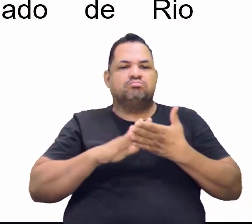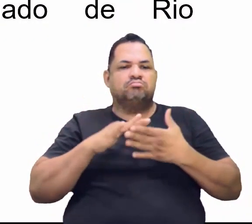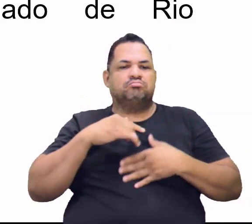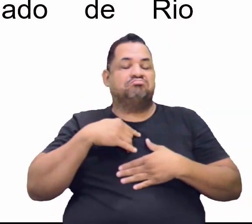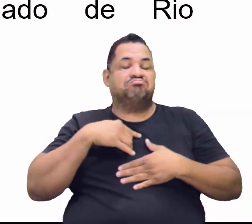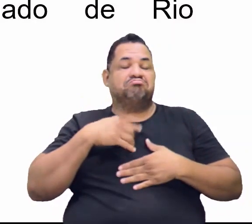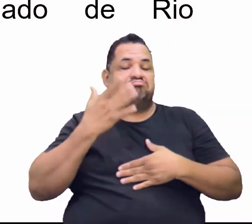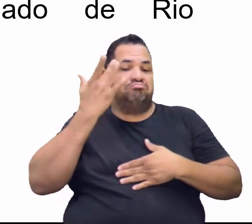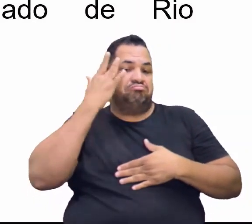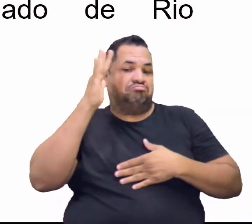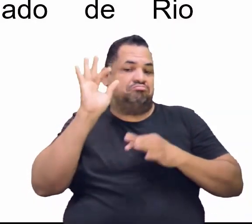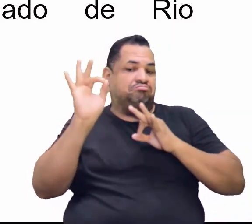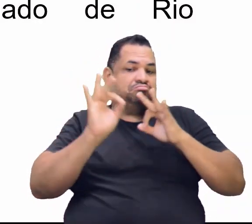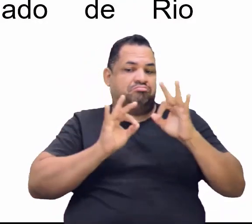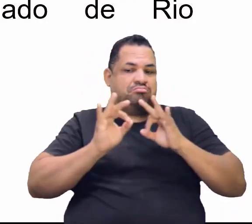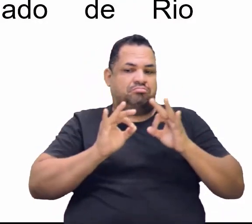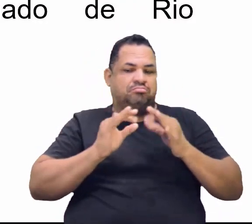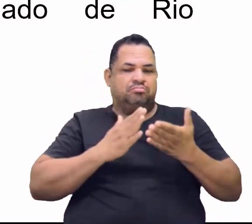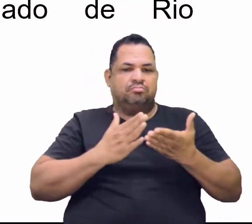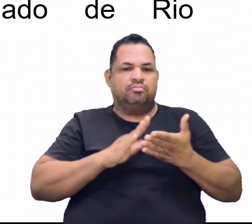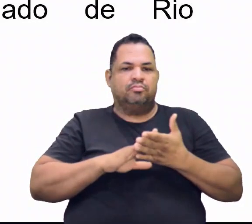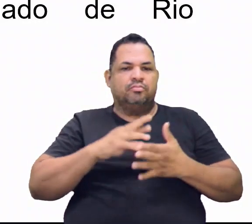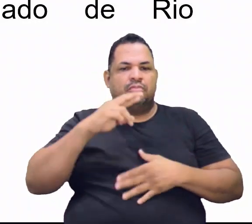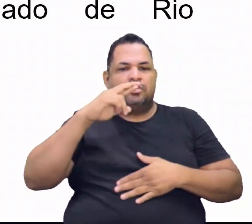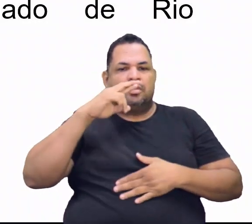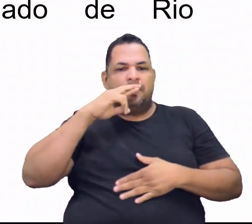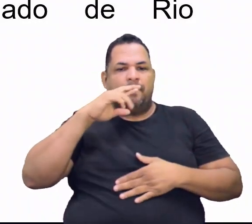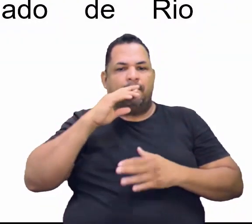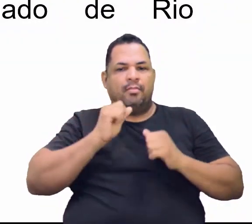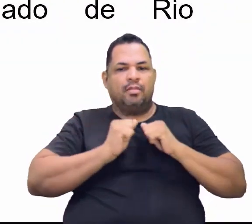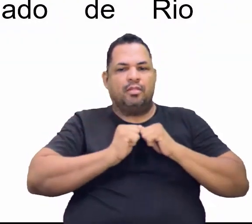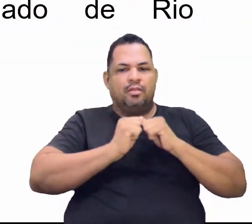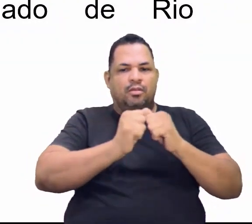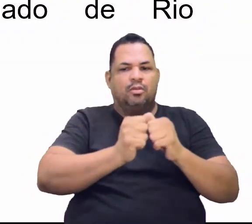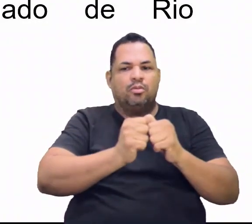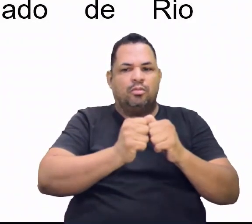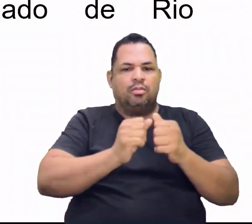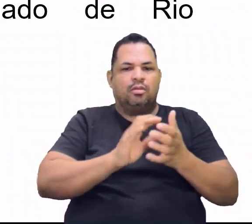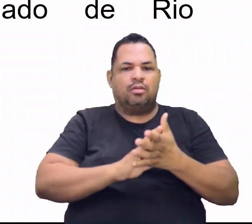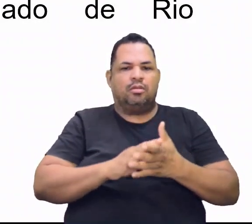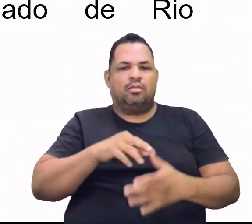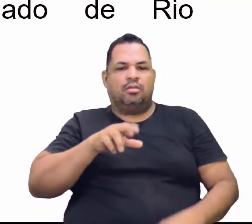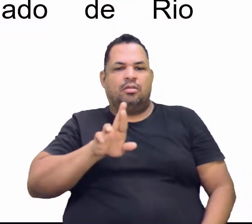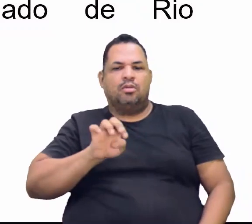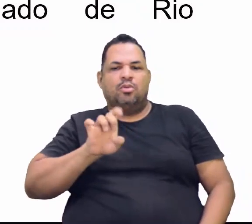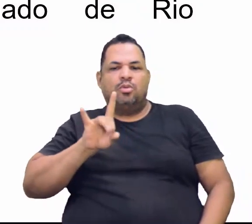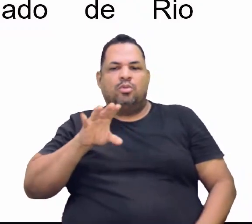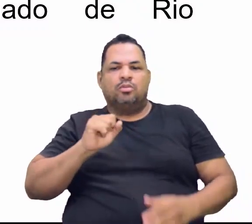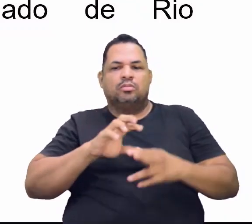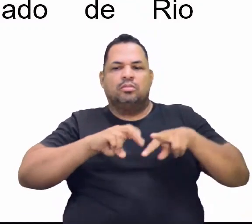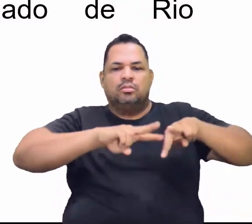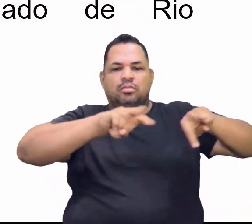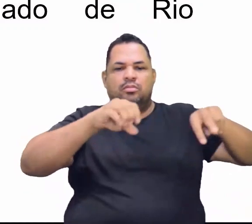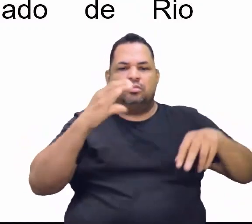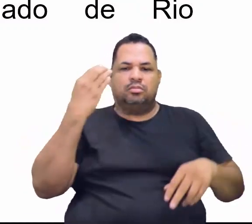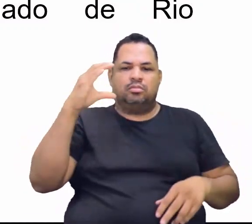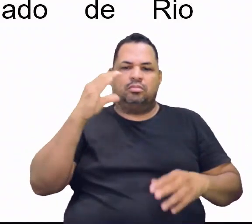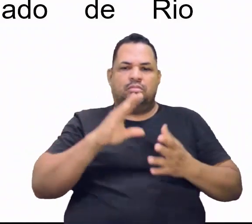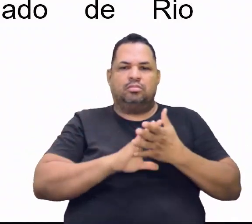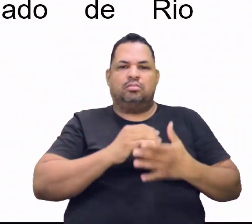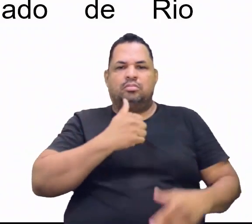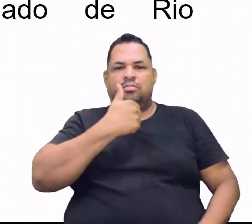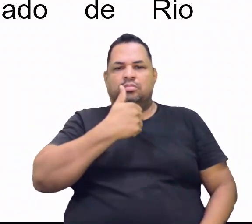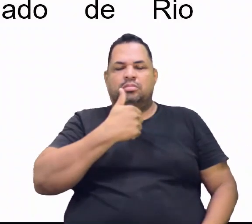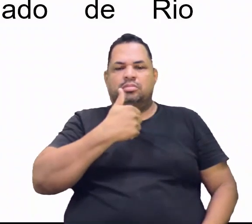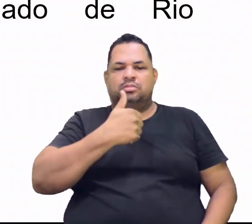desaguava. E aí o Rondon foi convidado a acompanhar o Roosevelt nessa expedição científica, que vai de